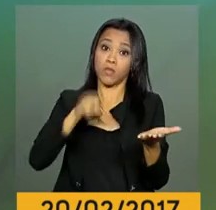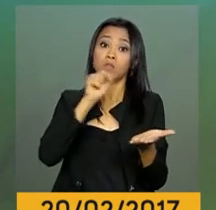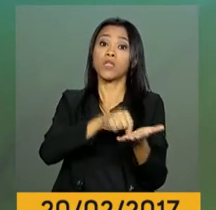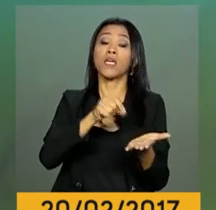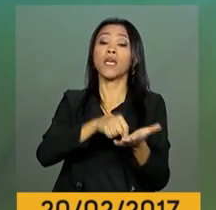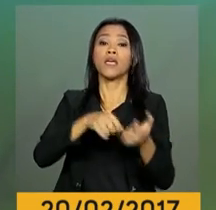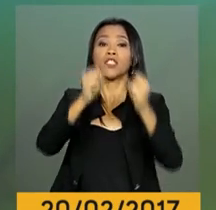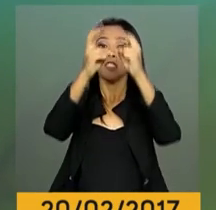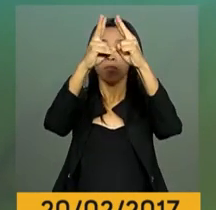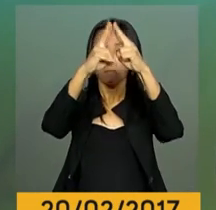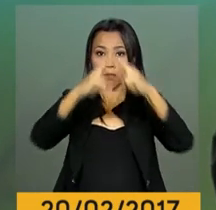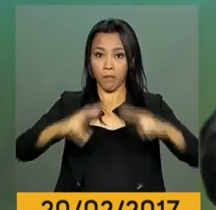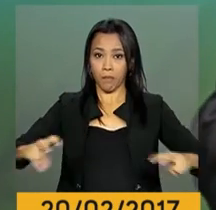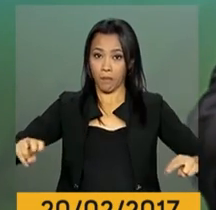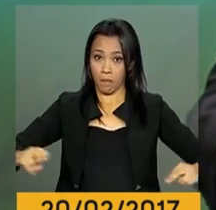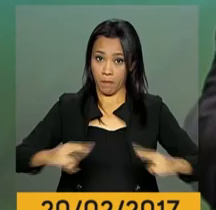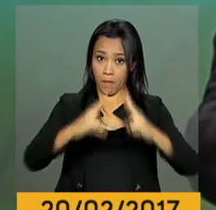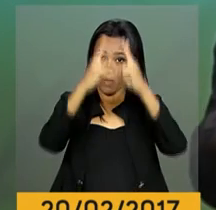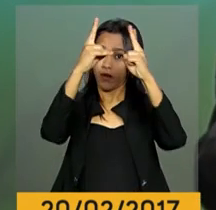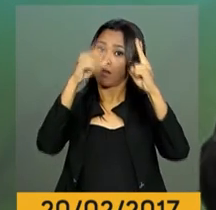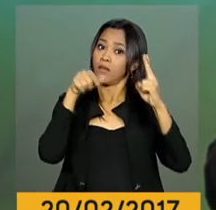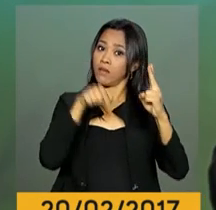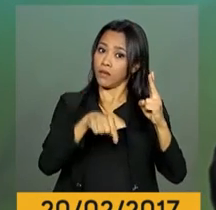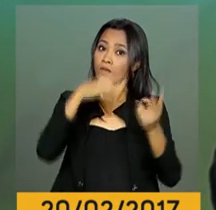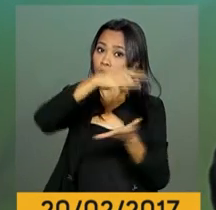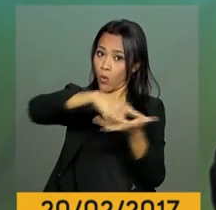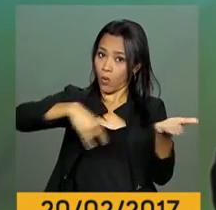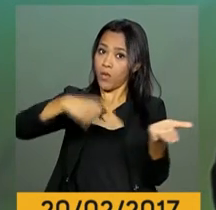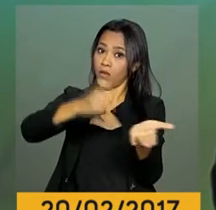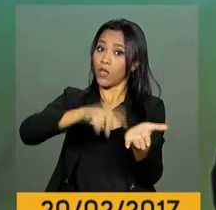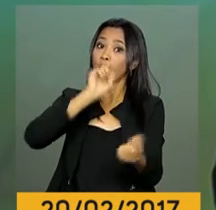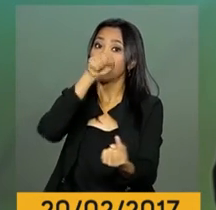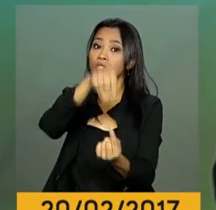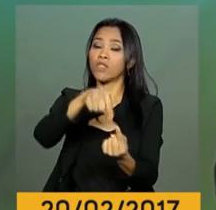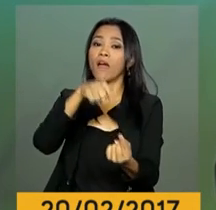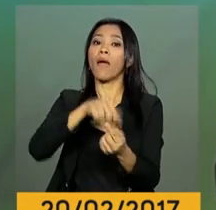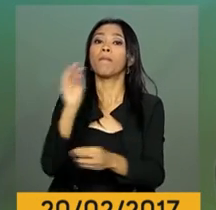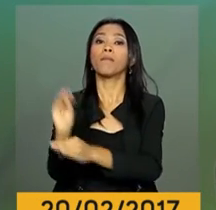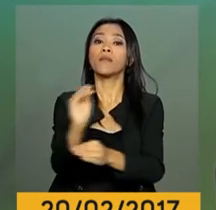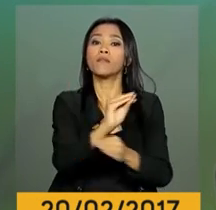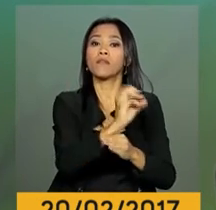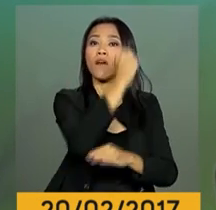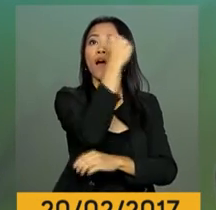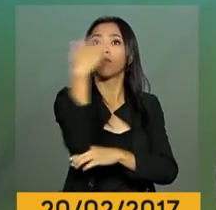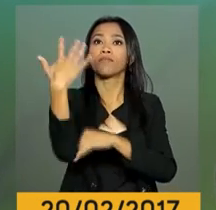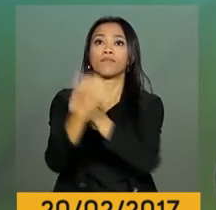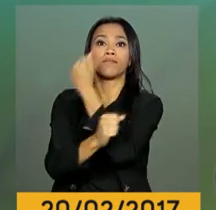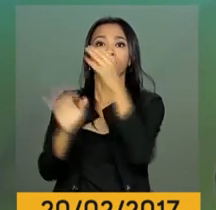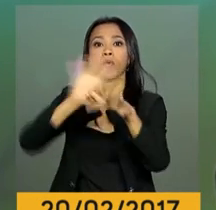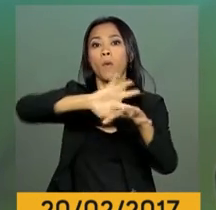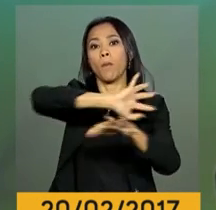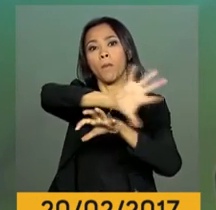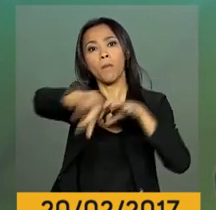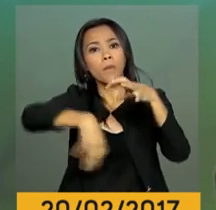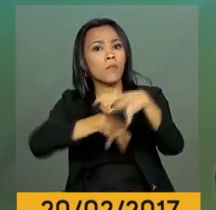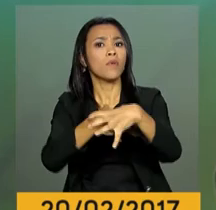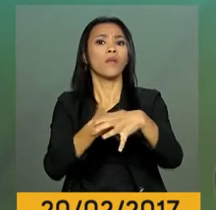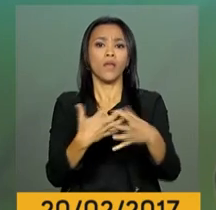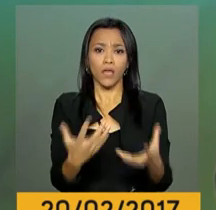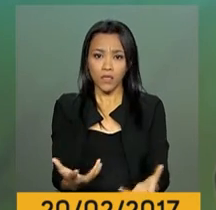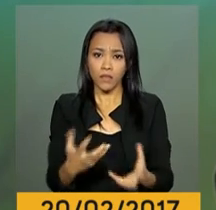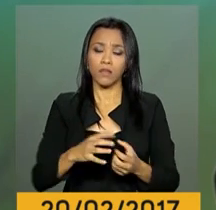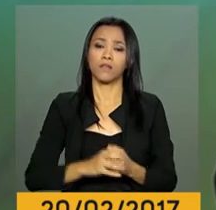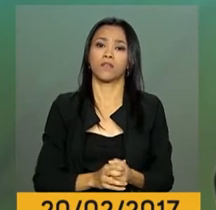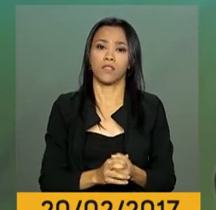visa a preservar o meio ambiente. E o Blairo tem meios e modos de incrementar a agricultura sem onerar, sem